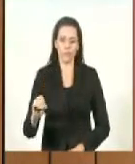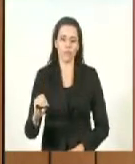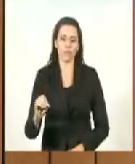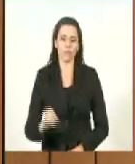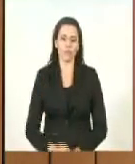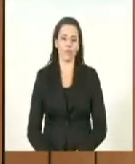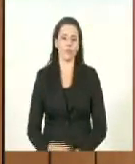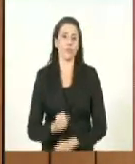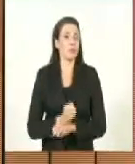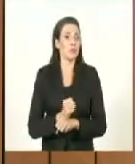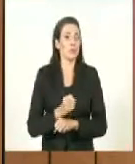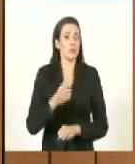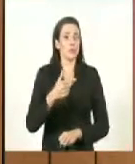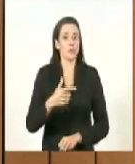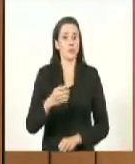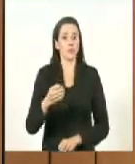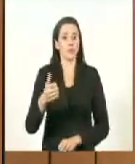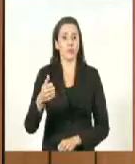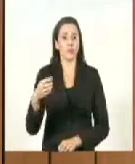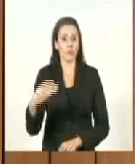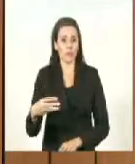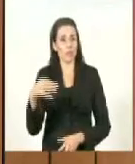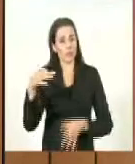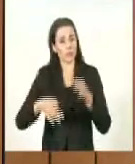essa sentença.